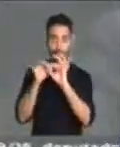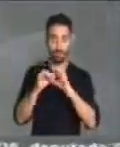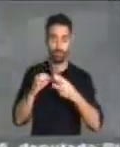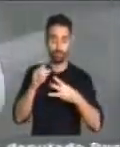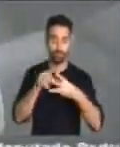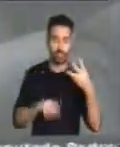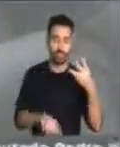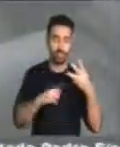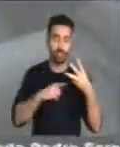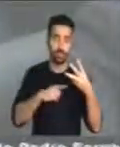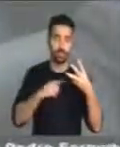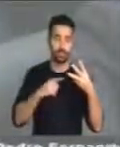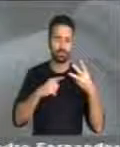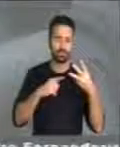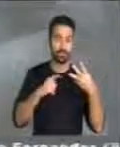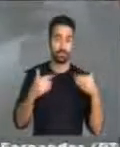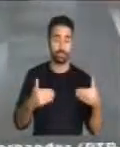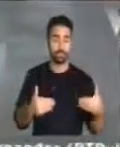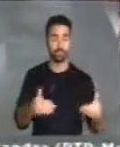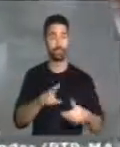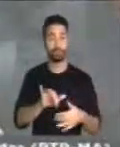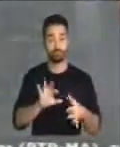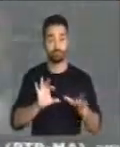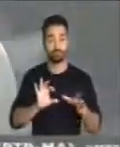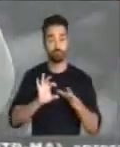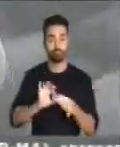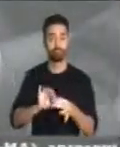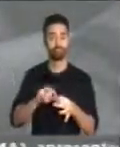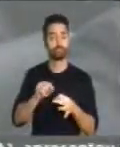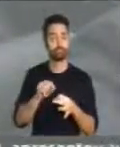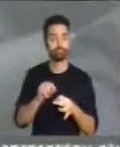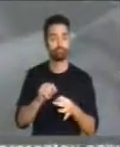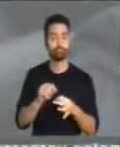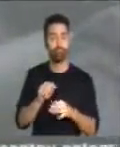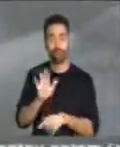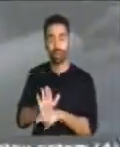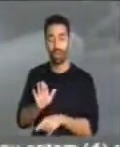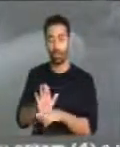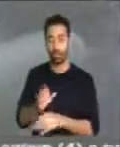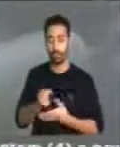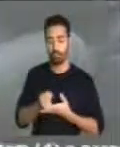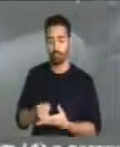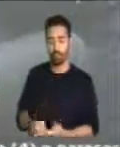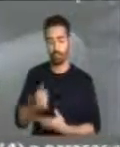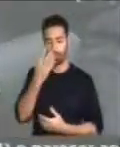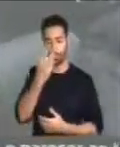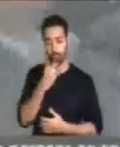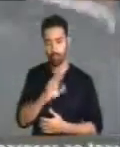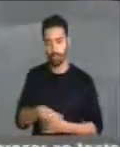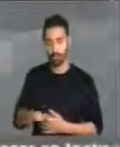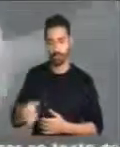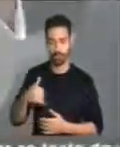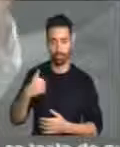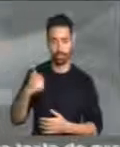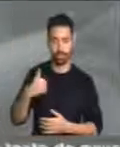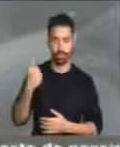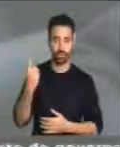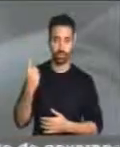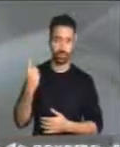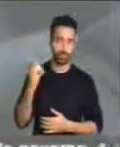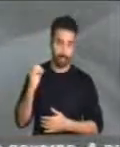pastas que vão compor a formação desses jovens nesses primeiros anos de vida.